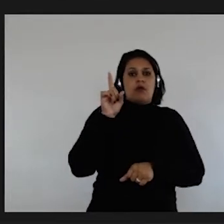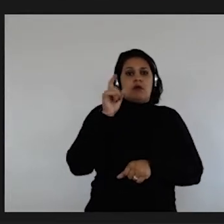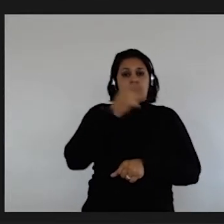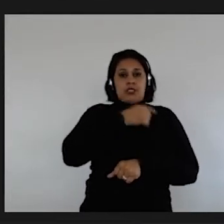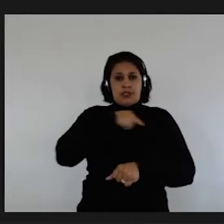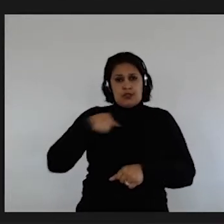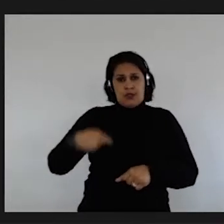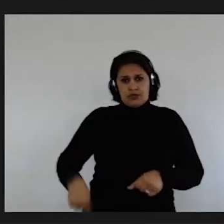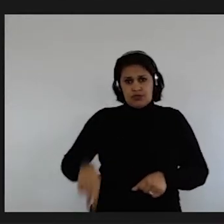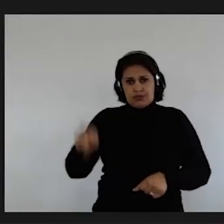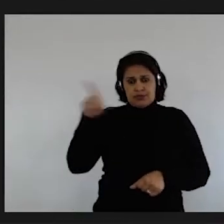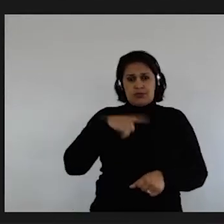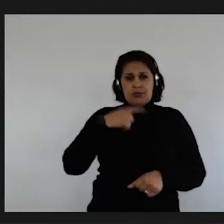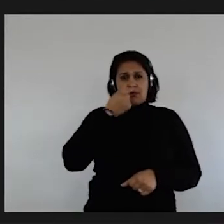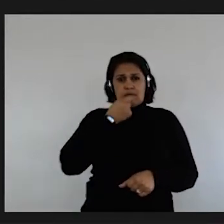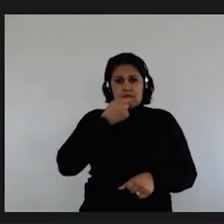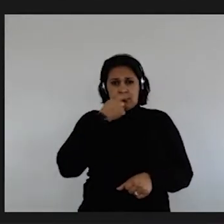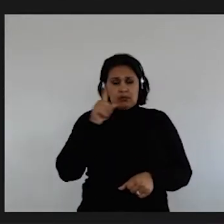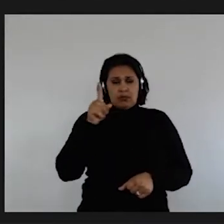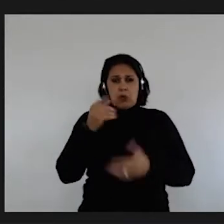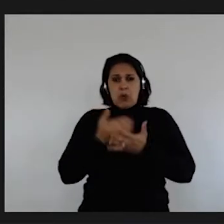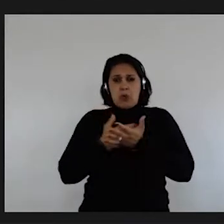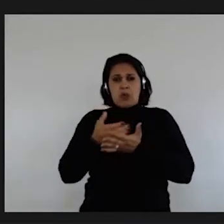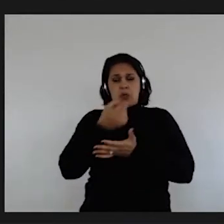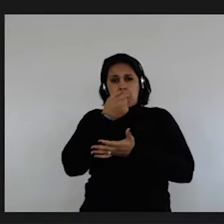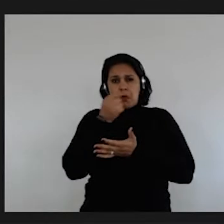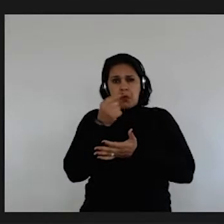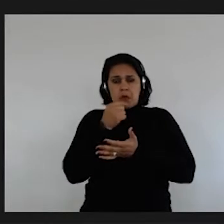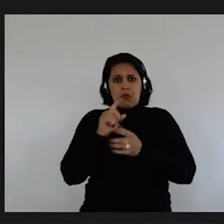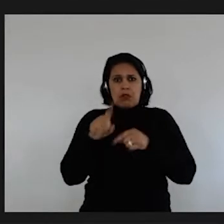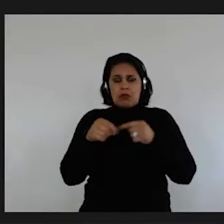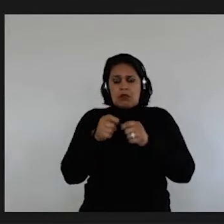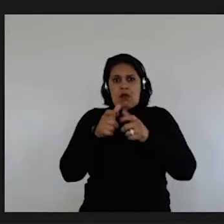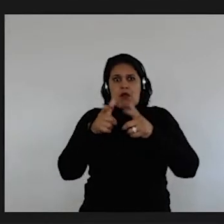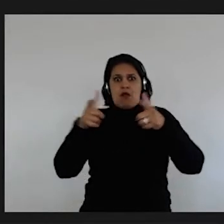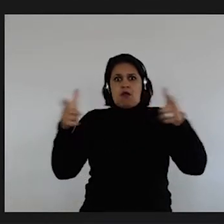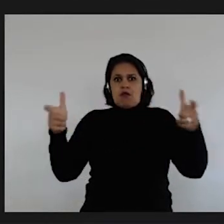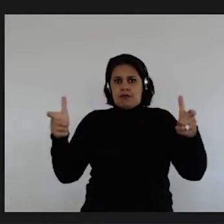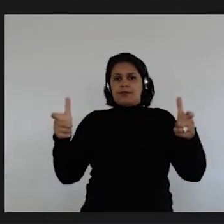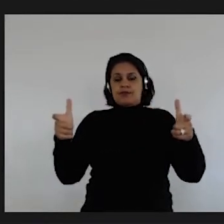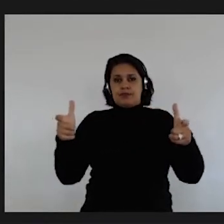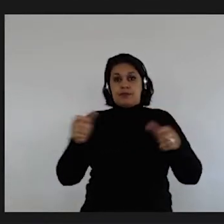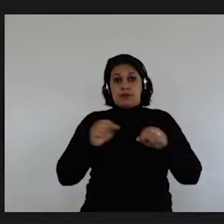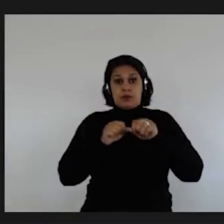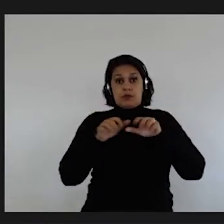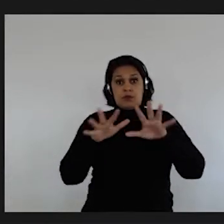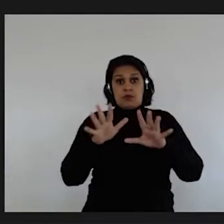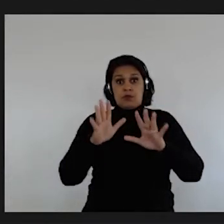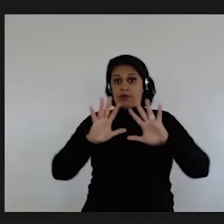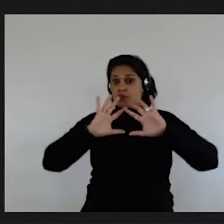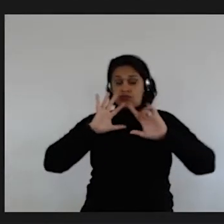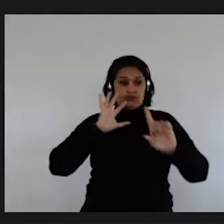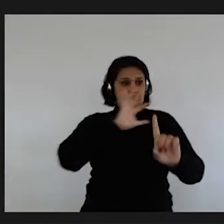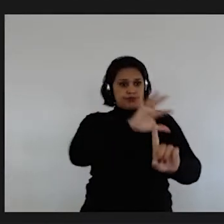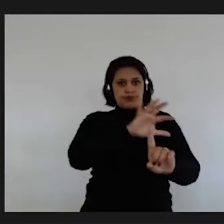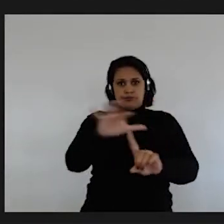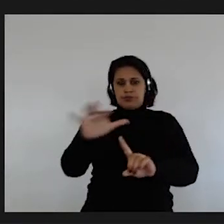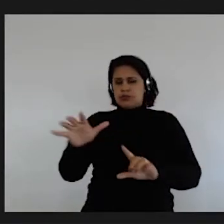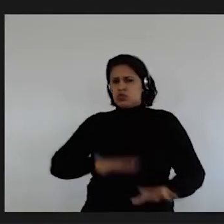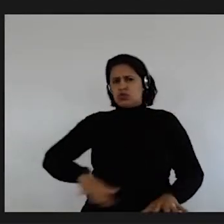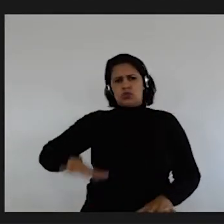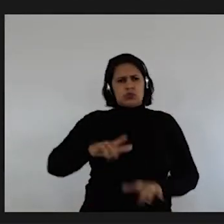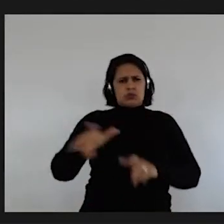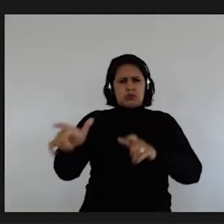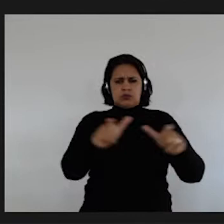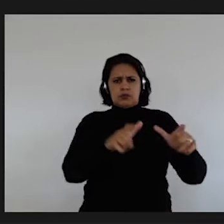inimagináveis. O fenômeno Covid também atingiu a agricultura em cheio, como em todos os demais setores da economia.